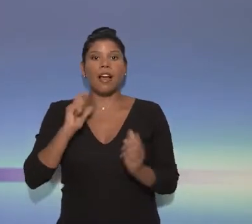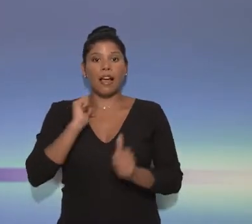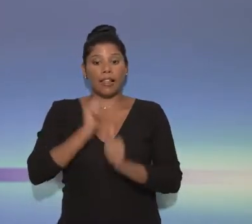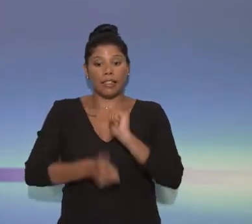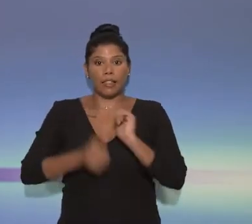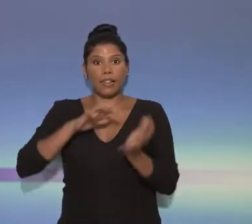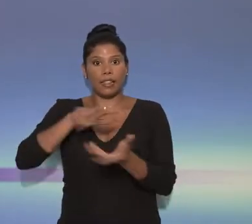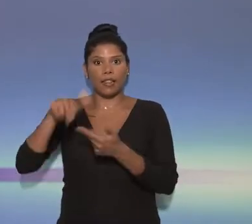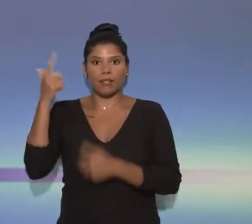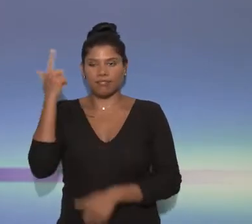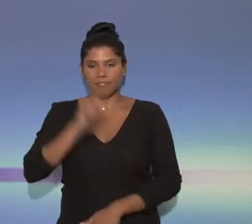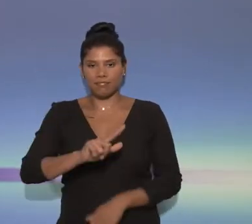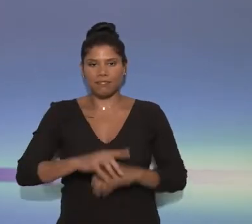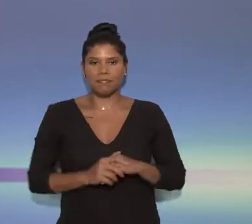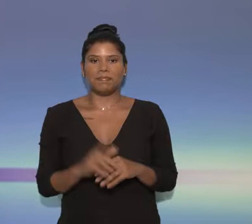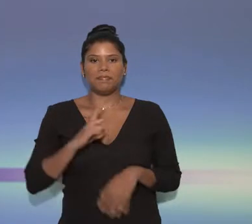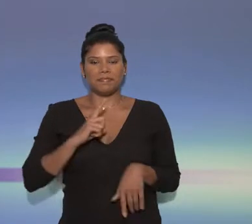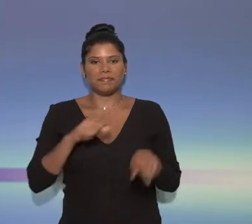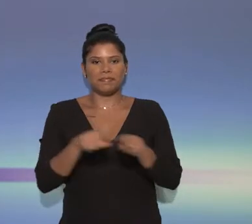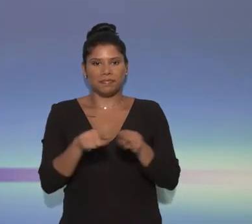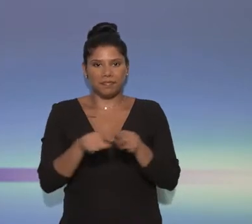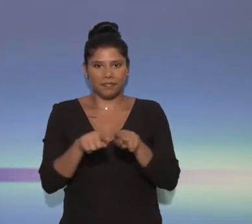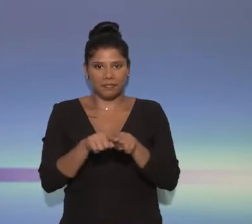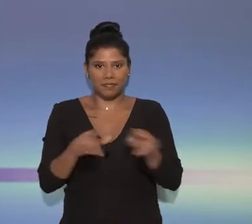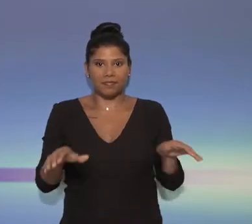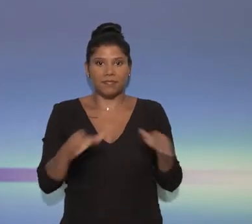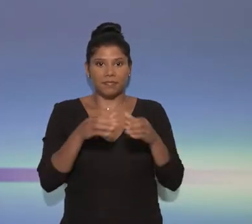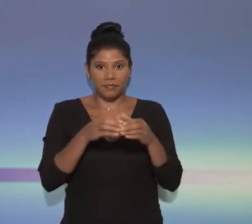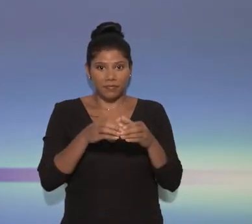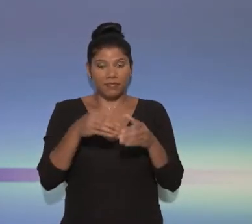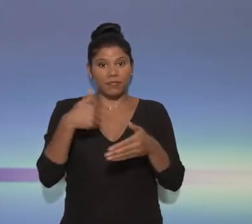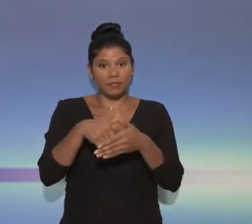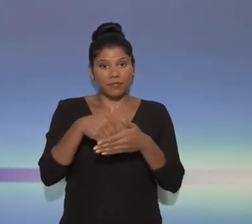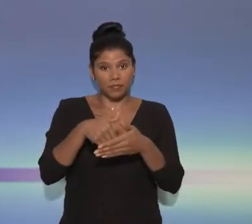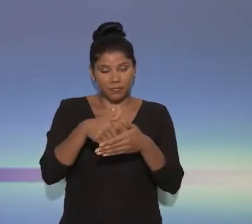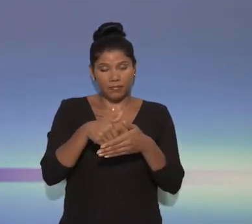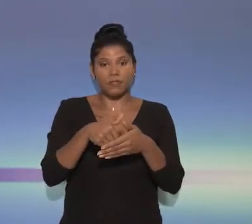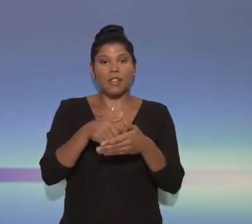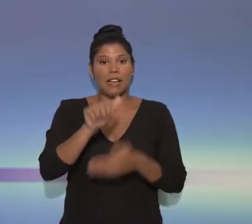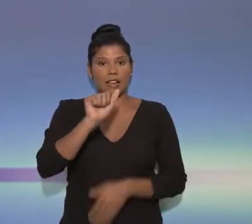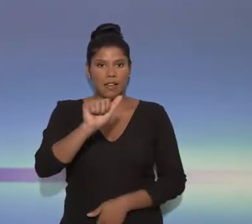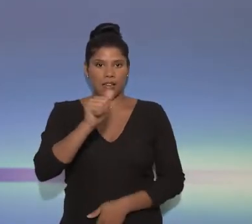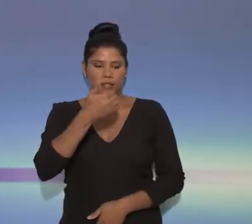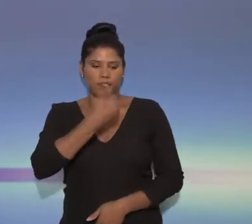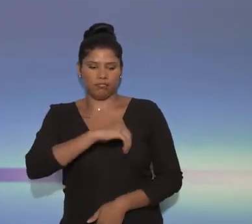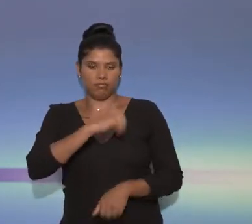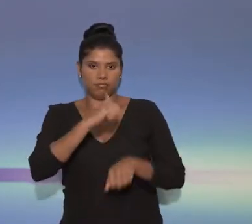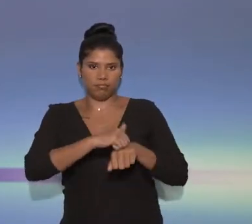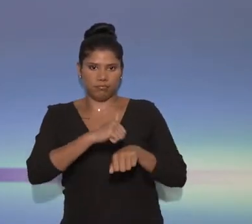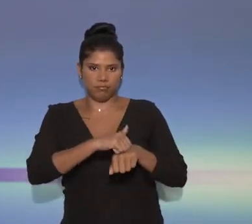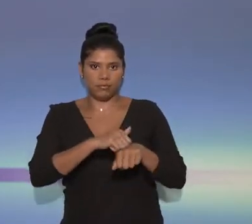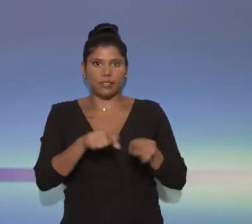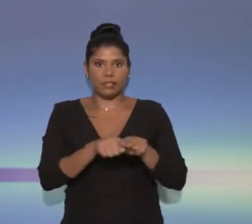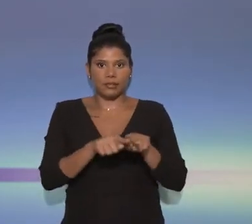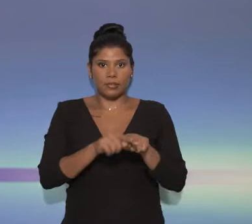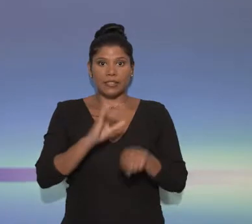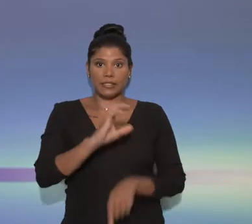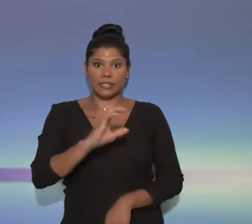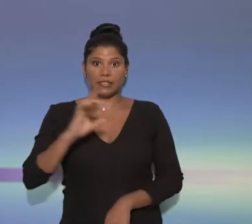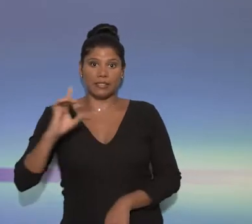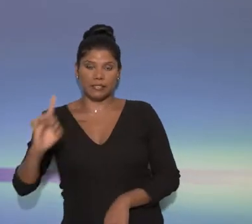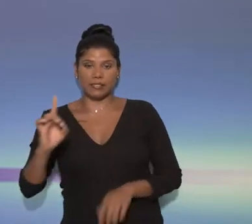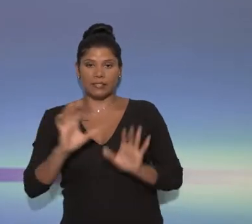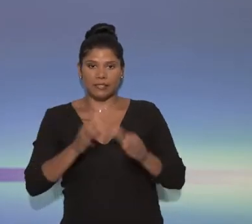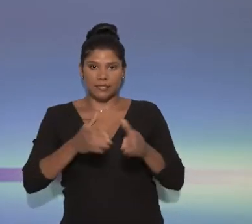mundial da modalidade? Tem também o desempenho dos times cearenses na Série A, C e D. Claro, a crônica semanal do